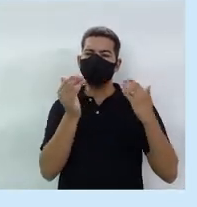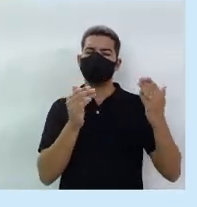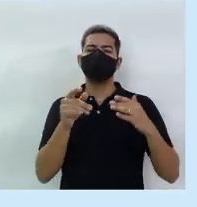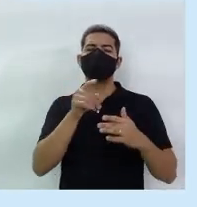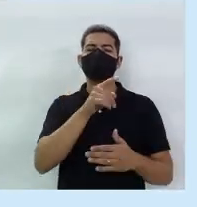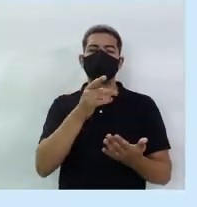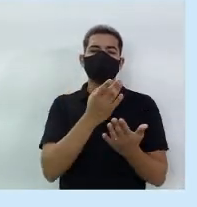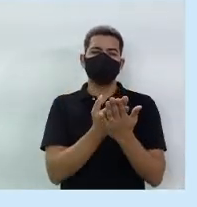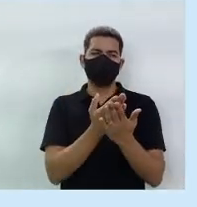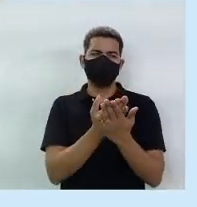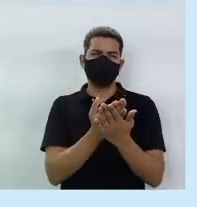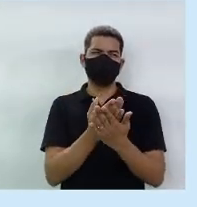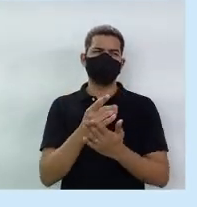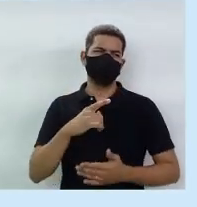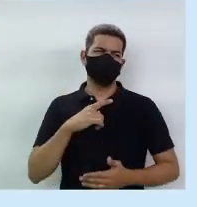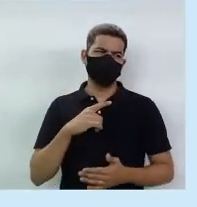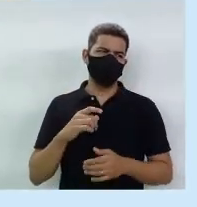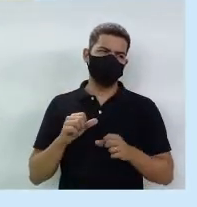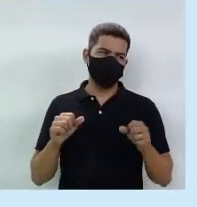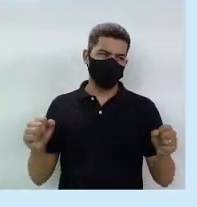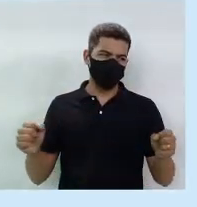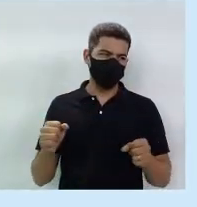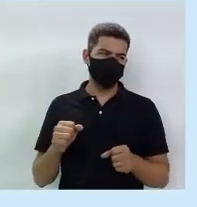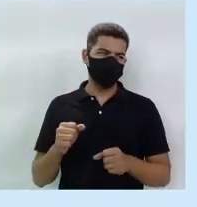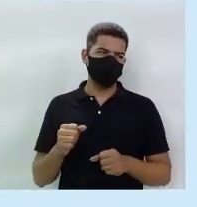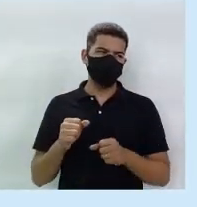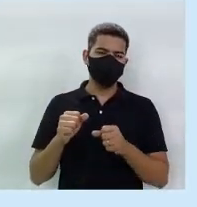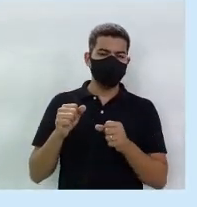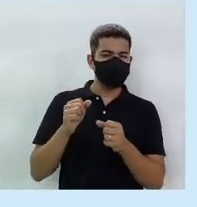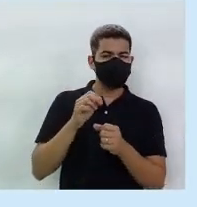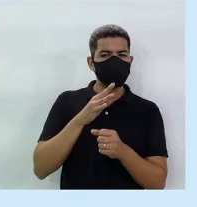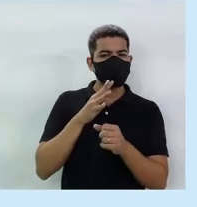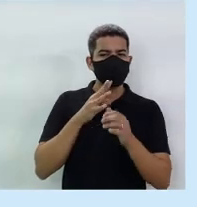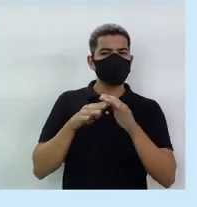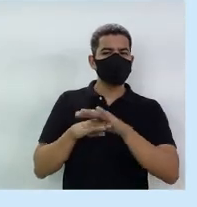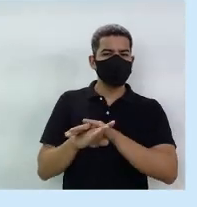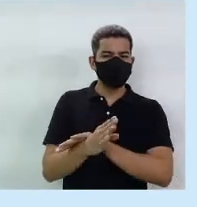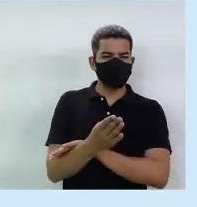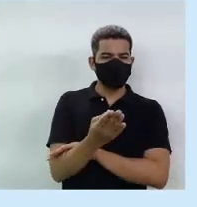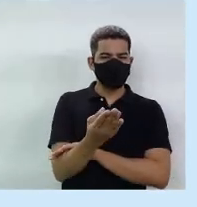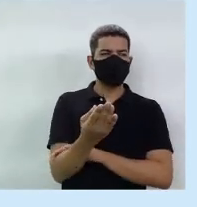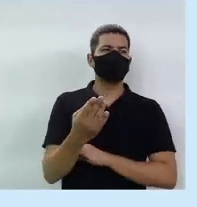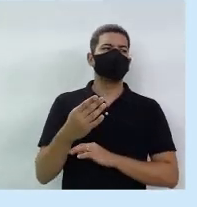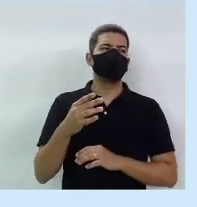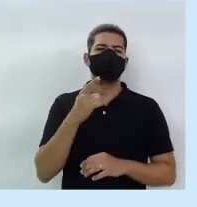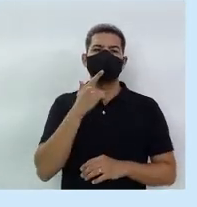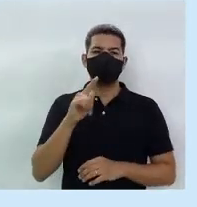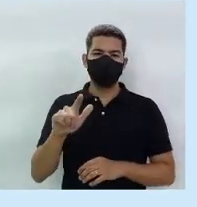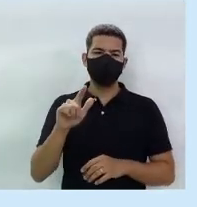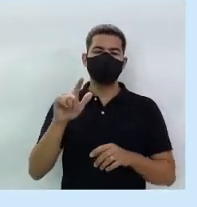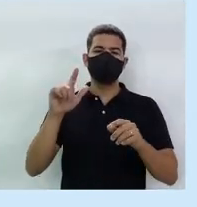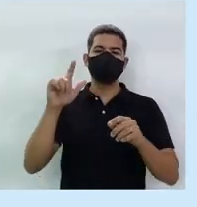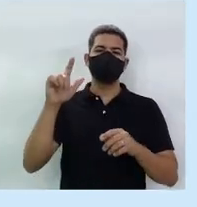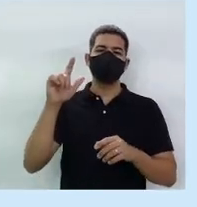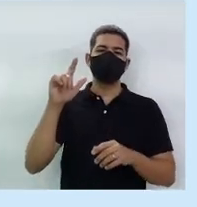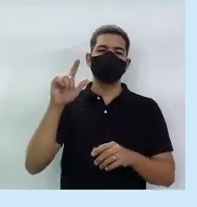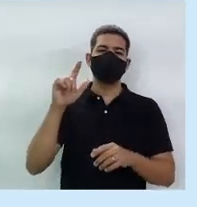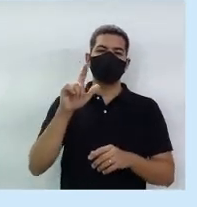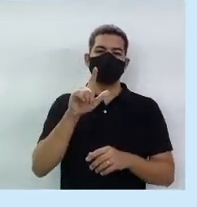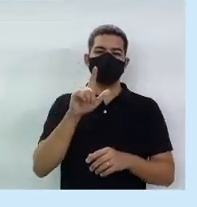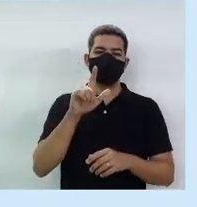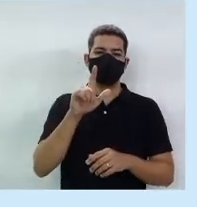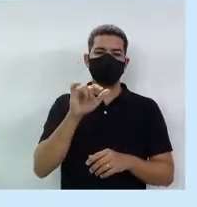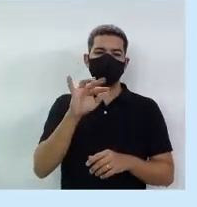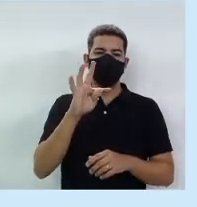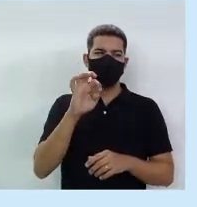fazer um poema, um conto, certo? Para conhecer mais um pouco sobre a linguagem literária, a linguagem da